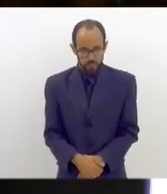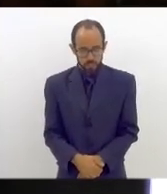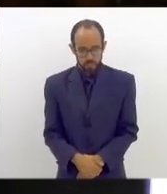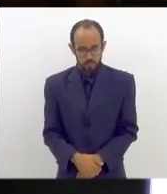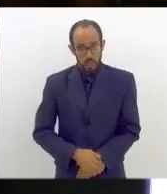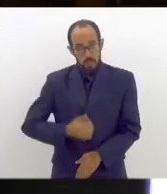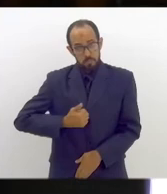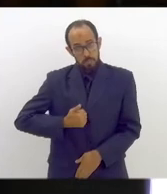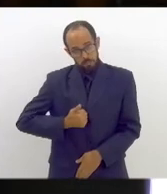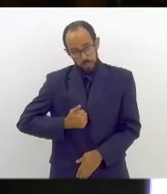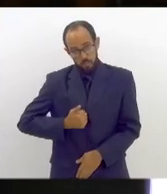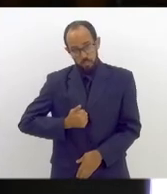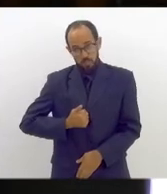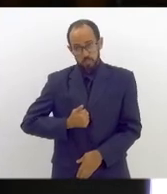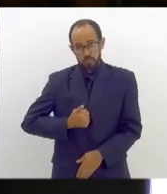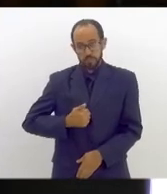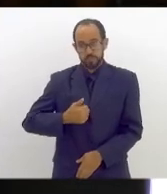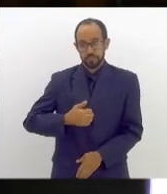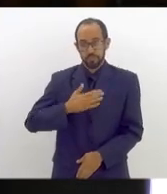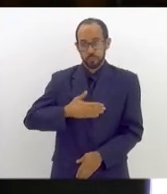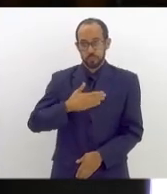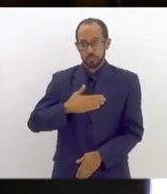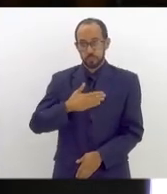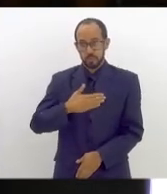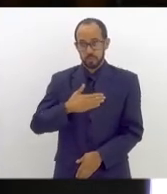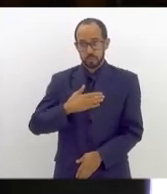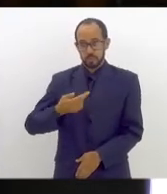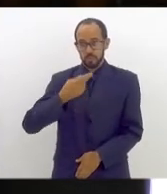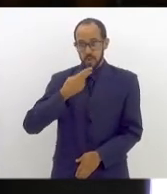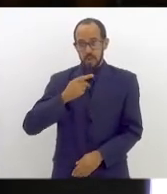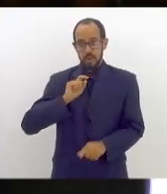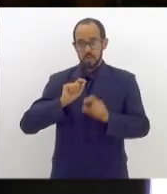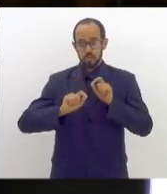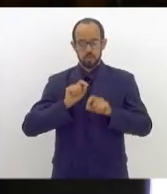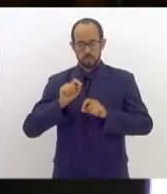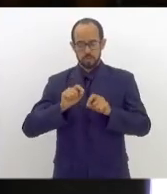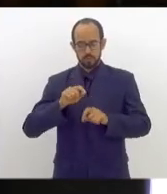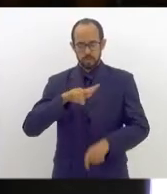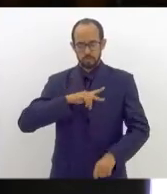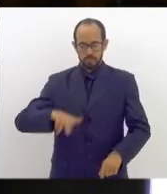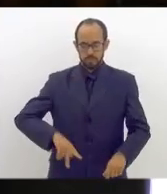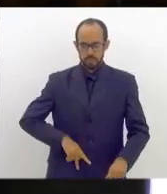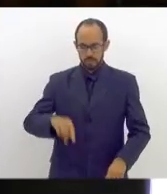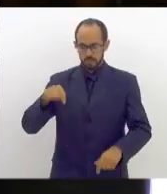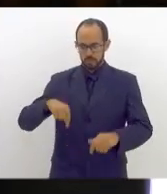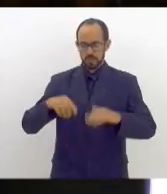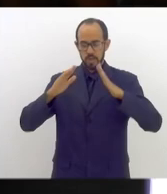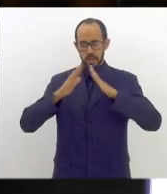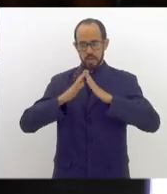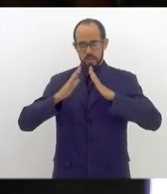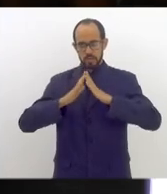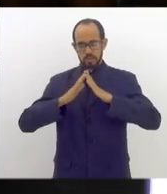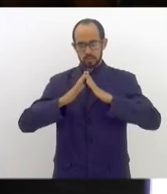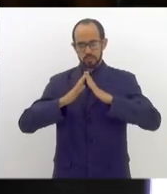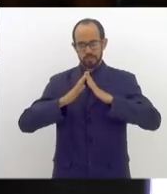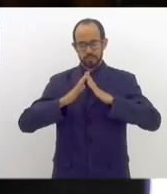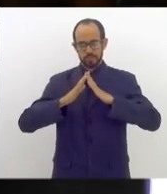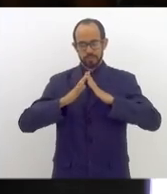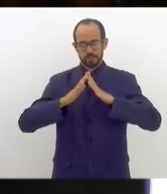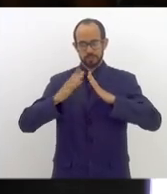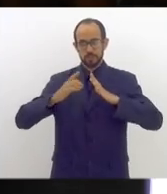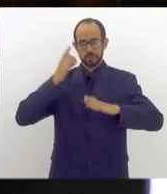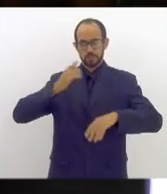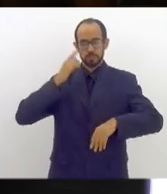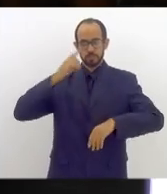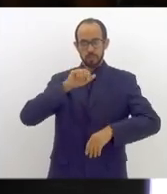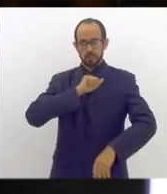Primeiro lugar eu queria dizer para o presidente da casa Deputado